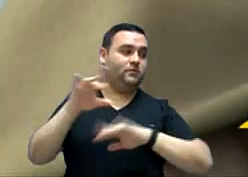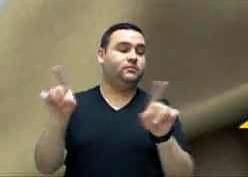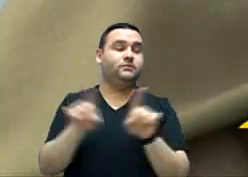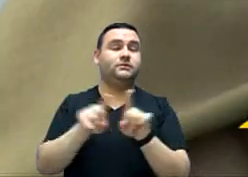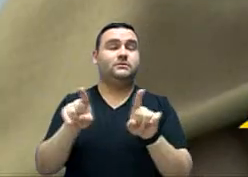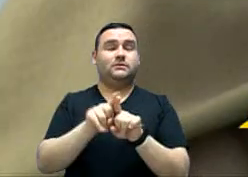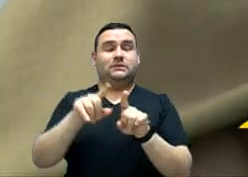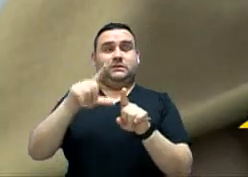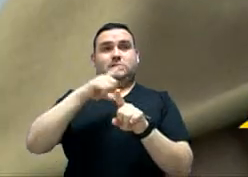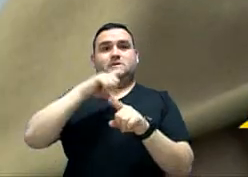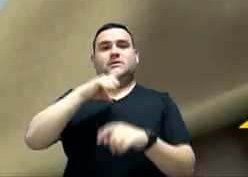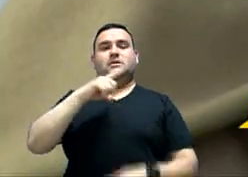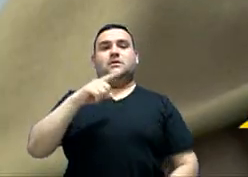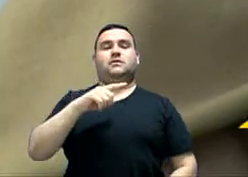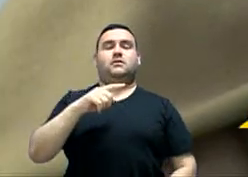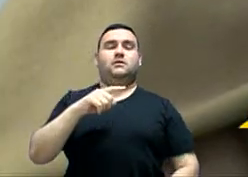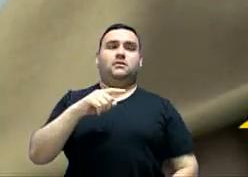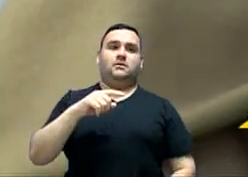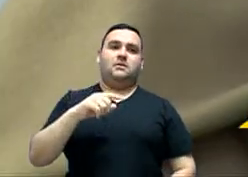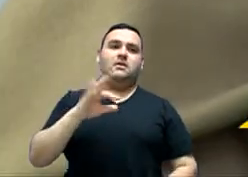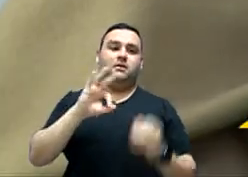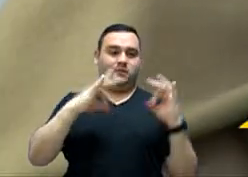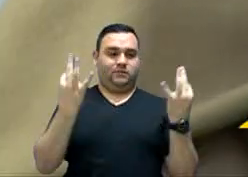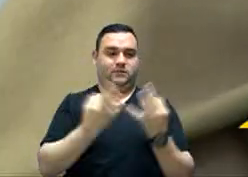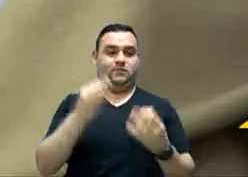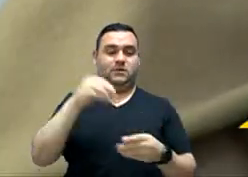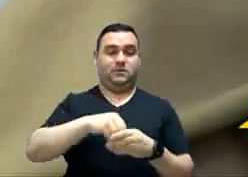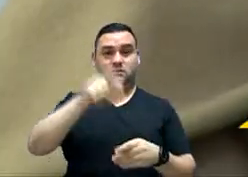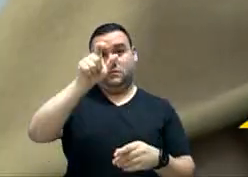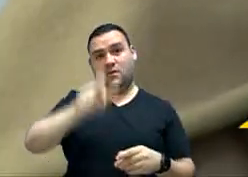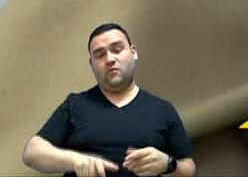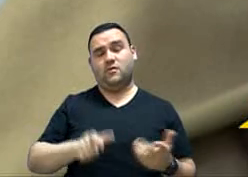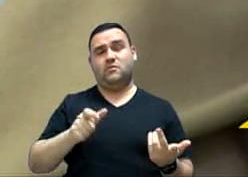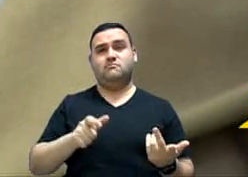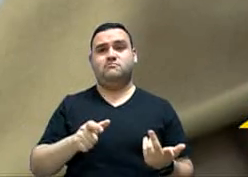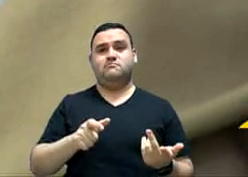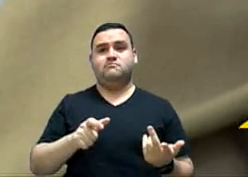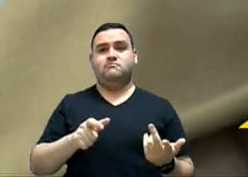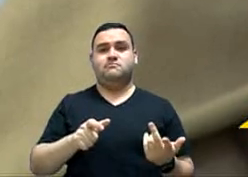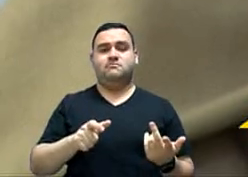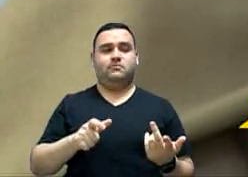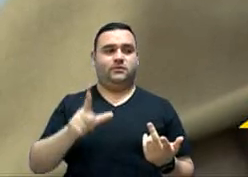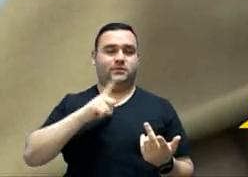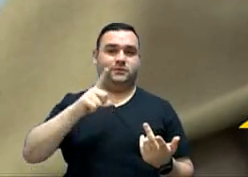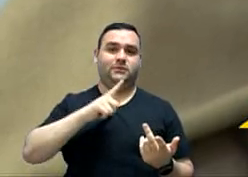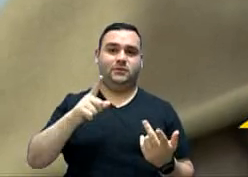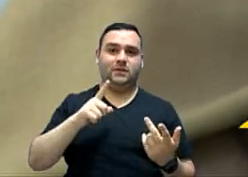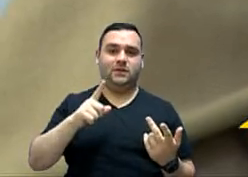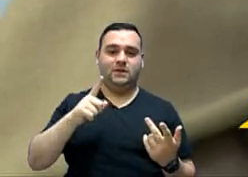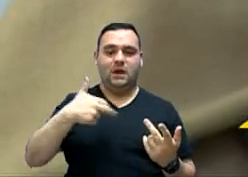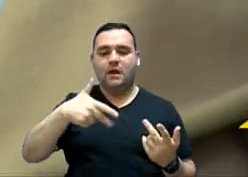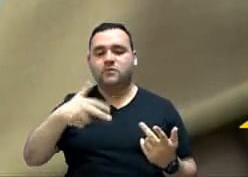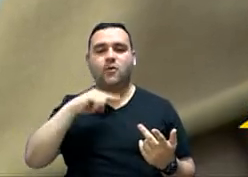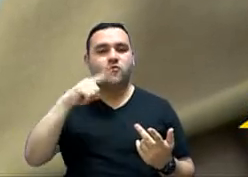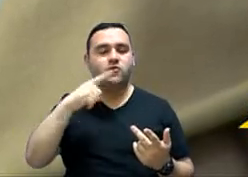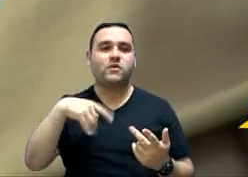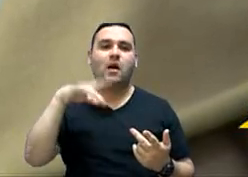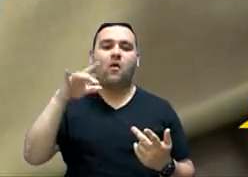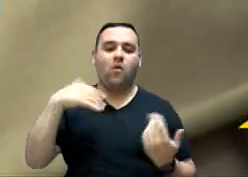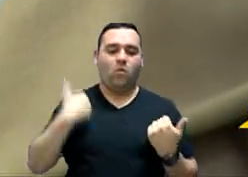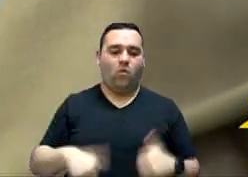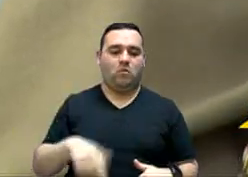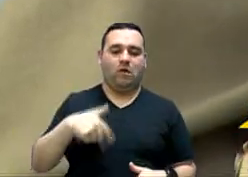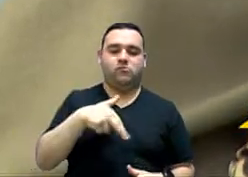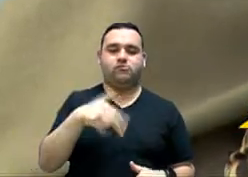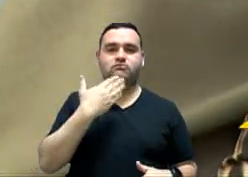se houver na família alguma pessoa com parca locomoção, com deficiência